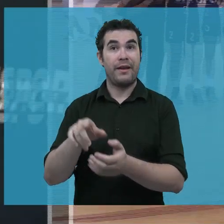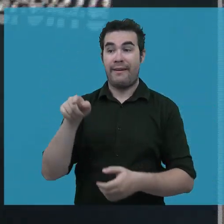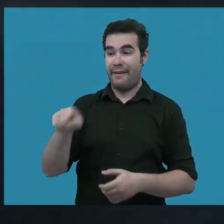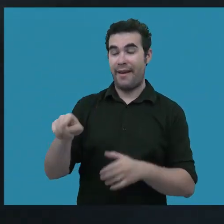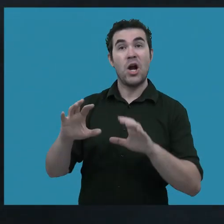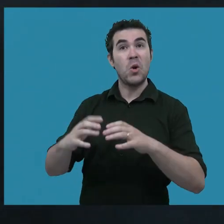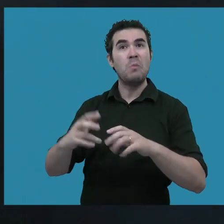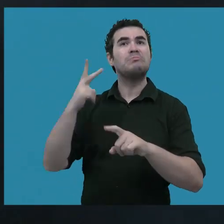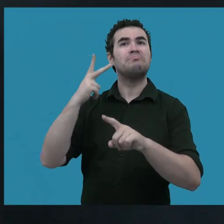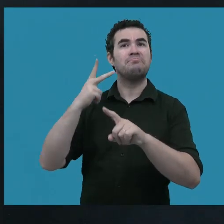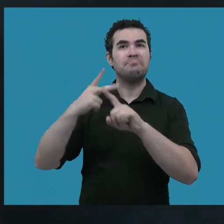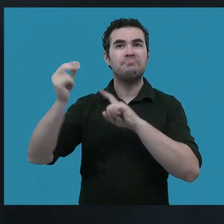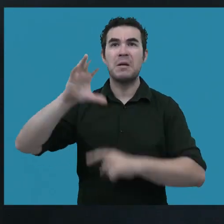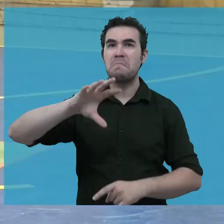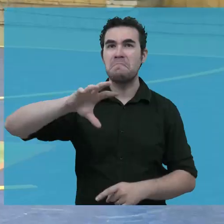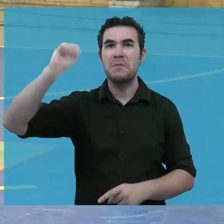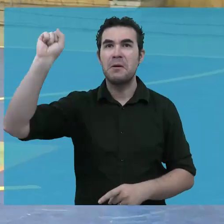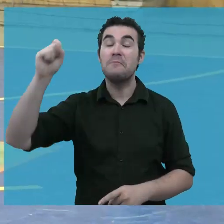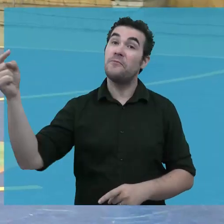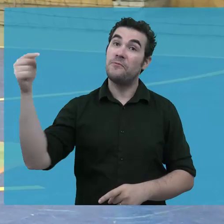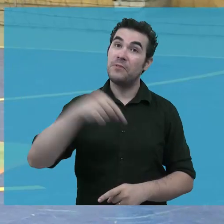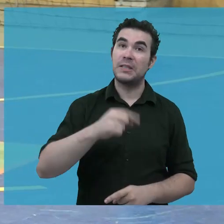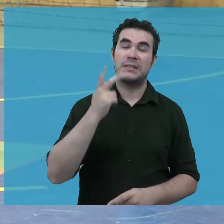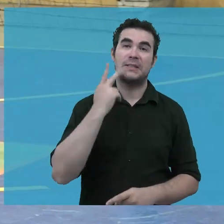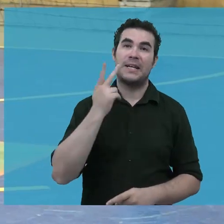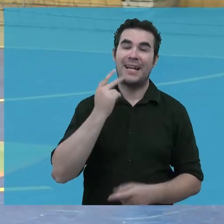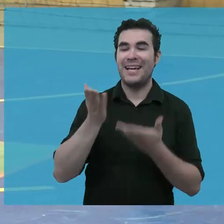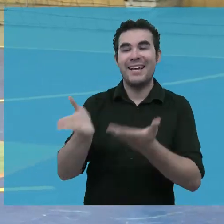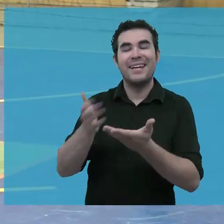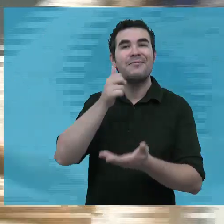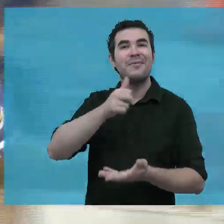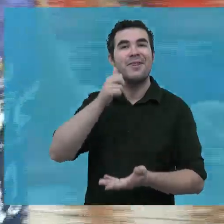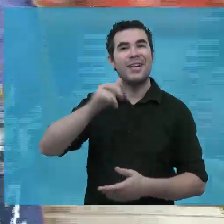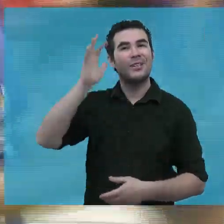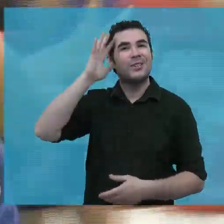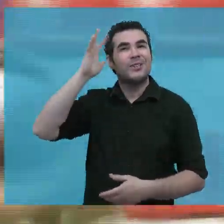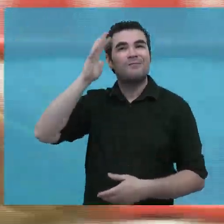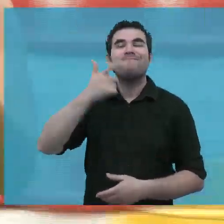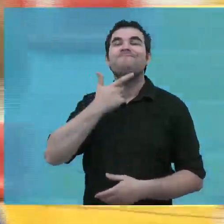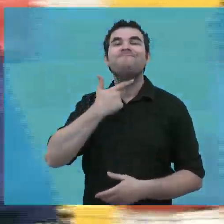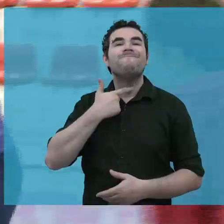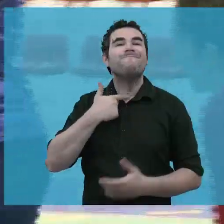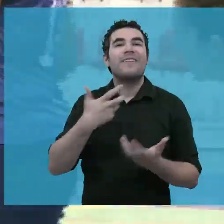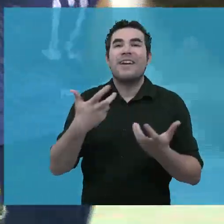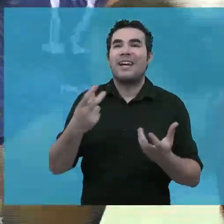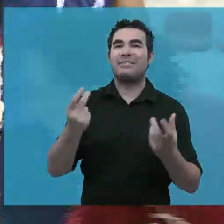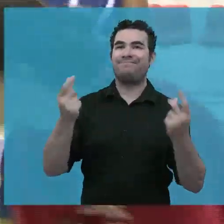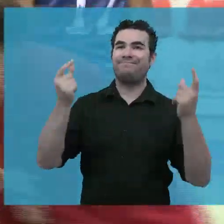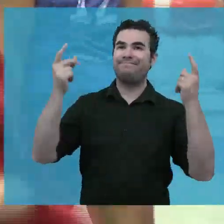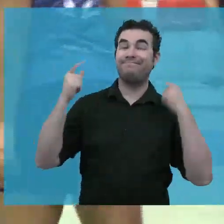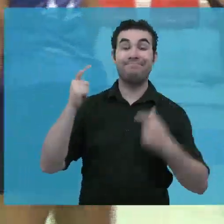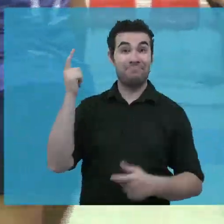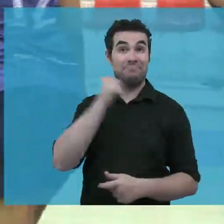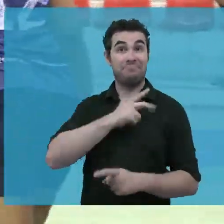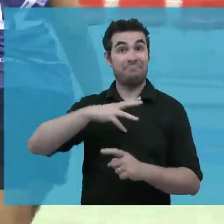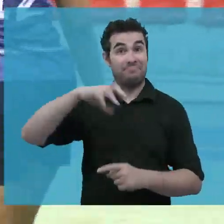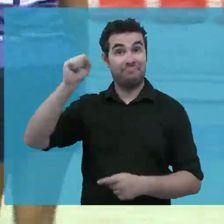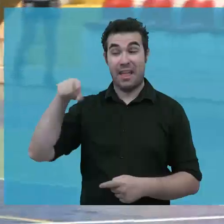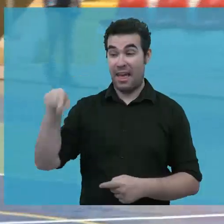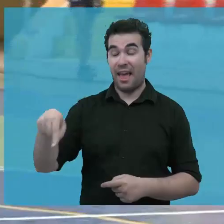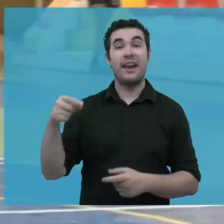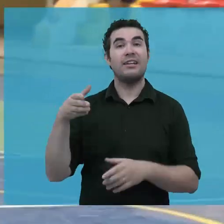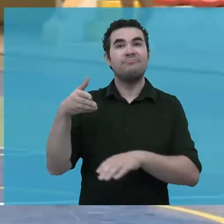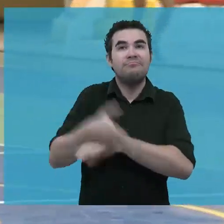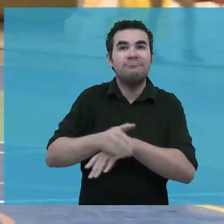Pernambuco. Voltar com o ouro para o Ceará era o sonho da veterana da UFC, Denise Batista. A lateral que cursa Engenharia de